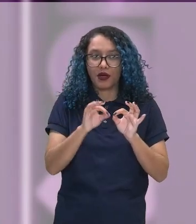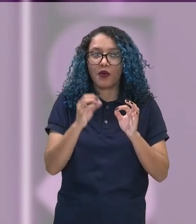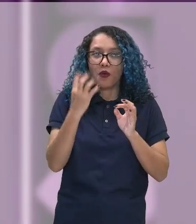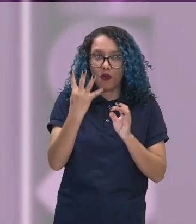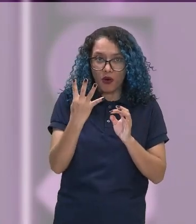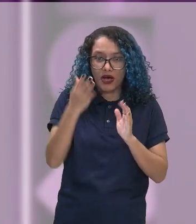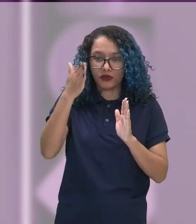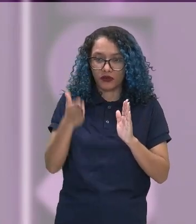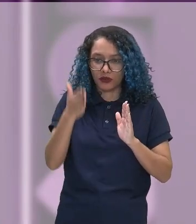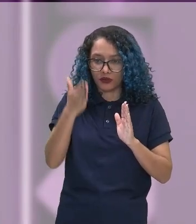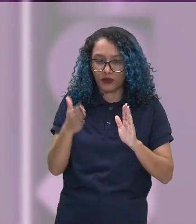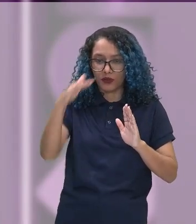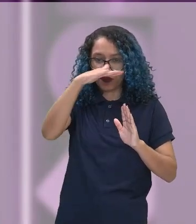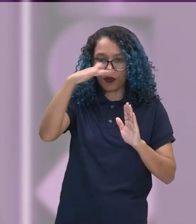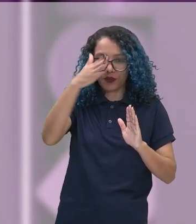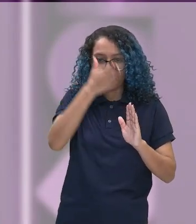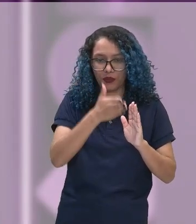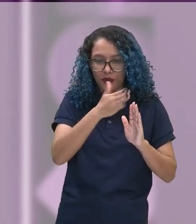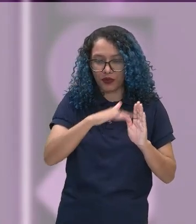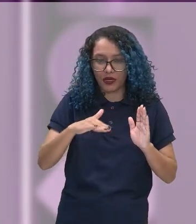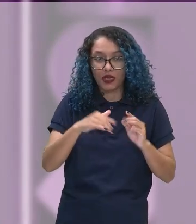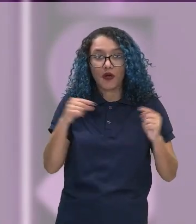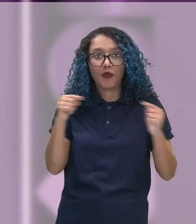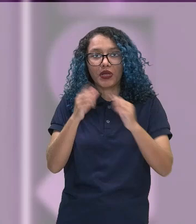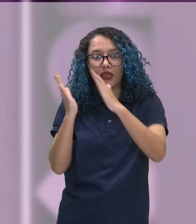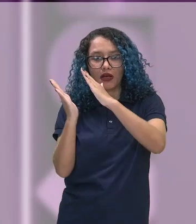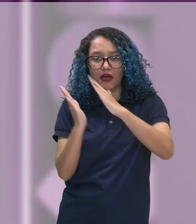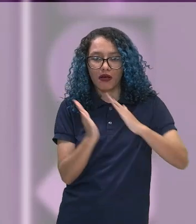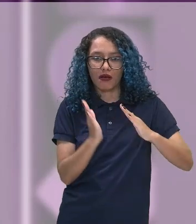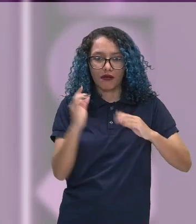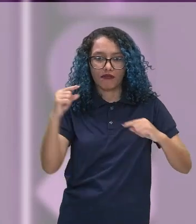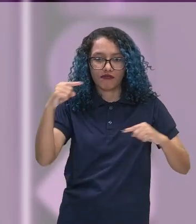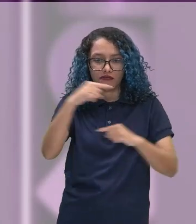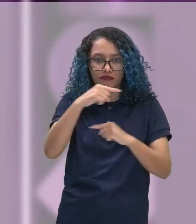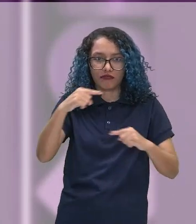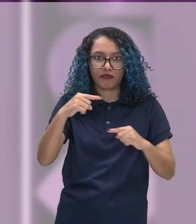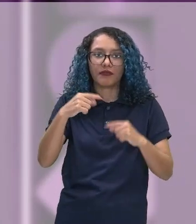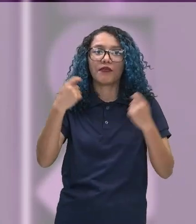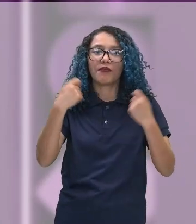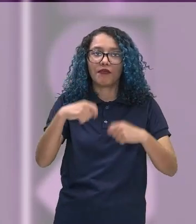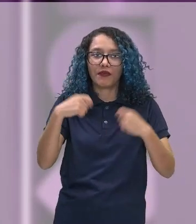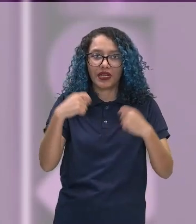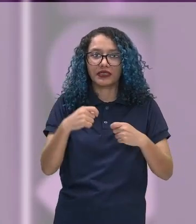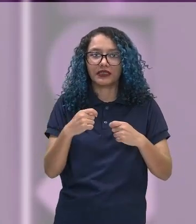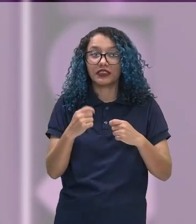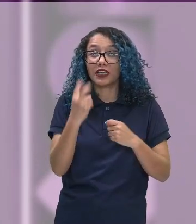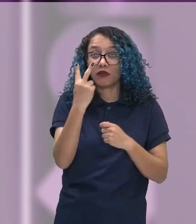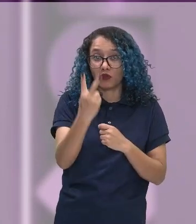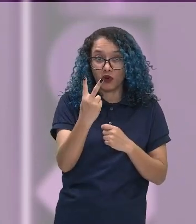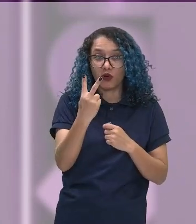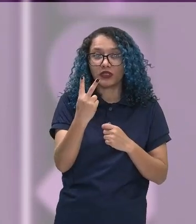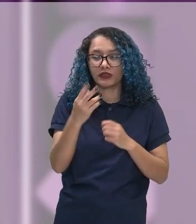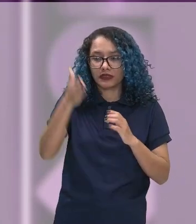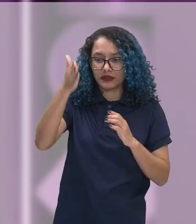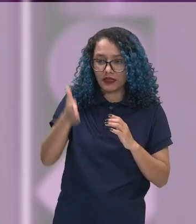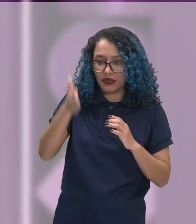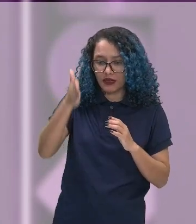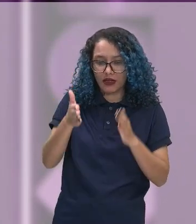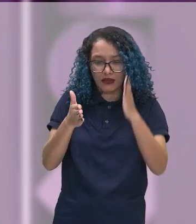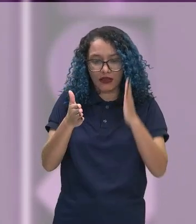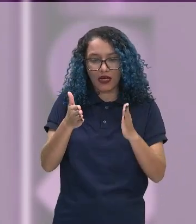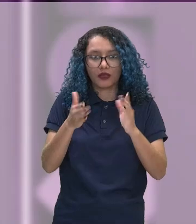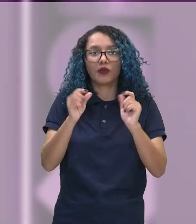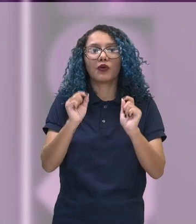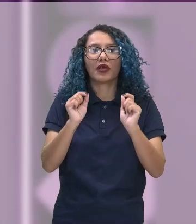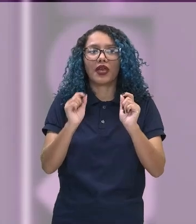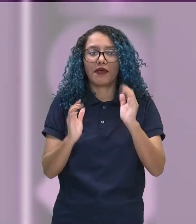um paralelogramo, então necessariamente ele tem que ter 2 pares de lados, 2 pares de lados paralelos. Tá